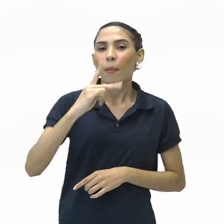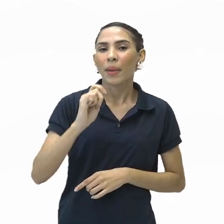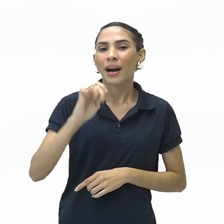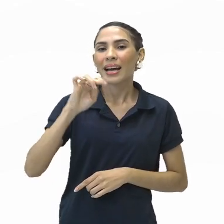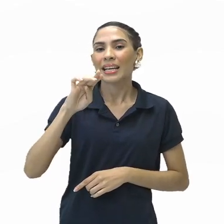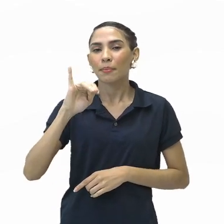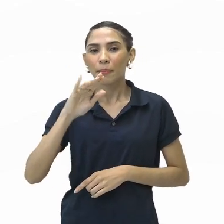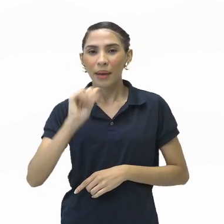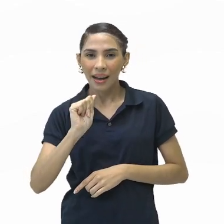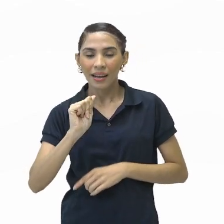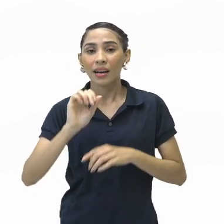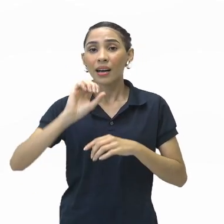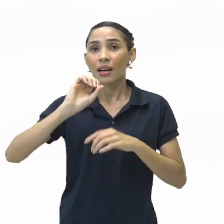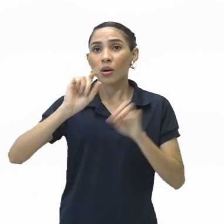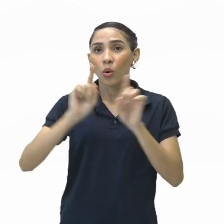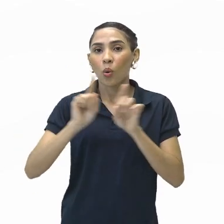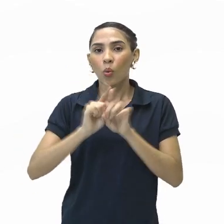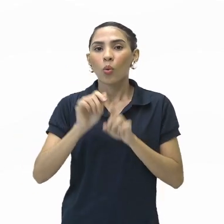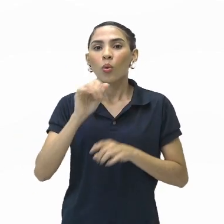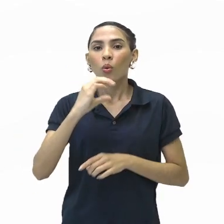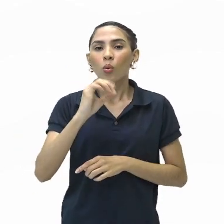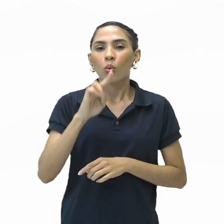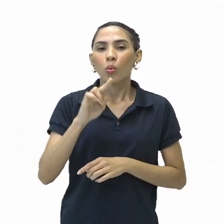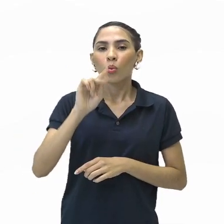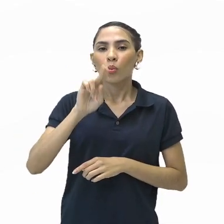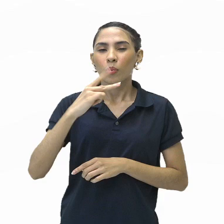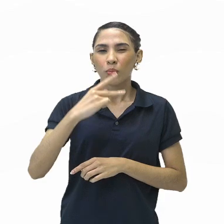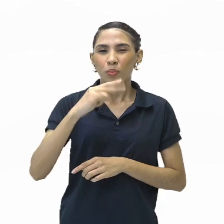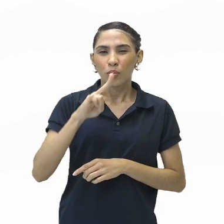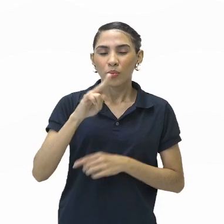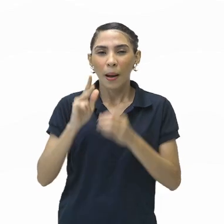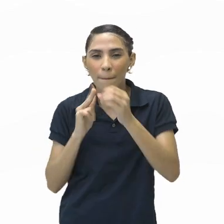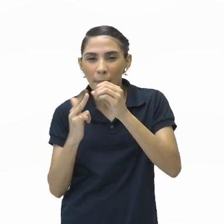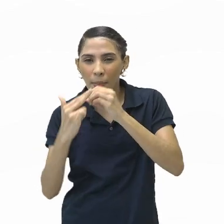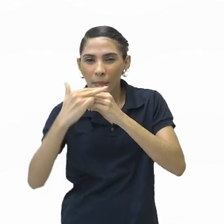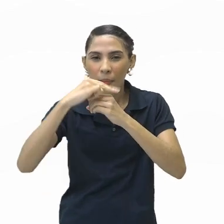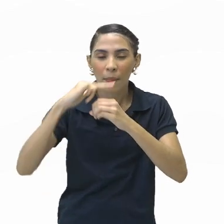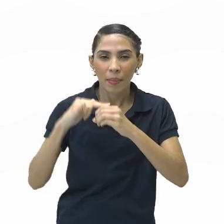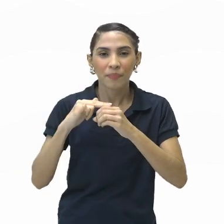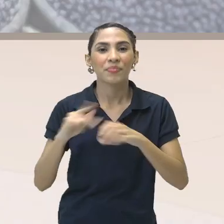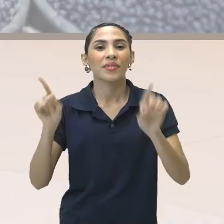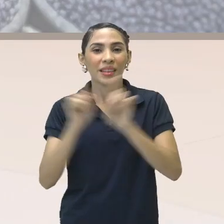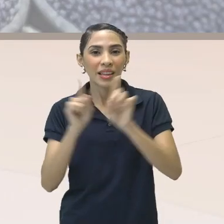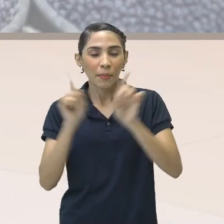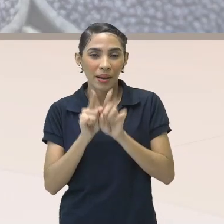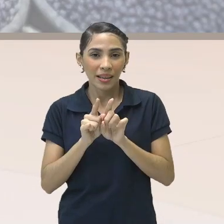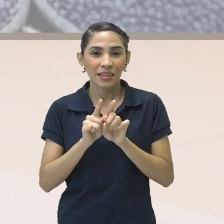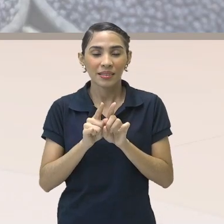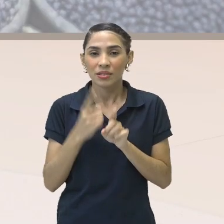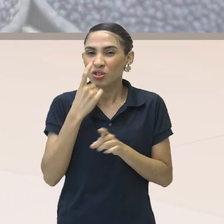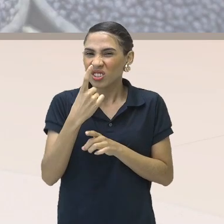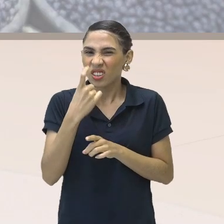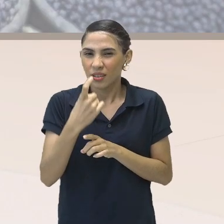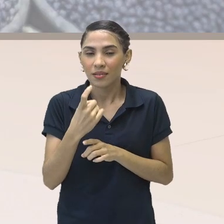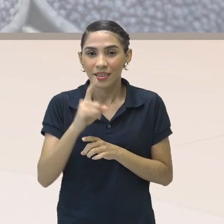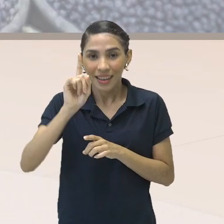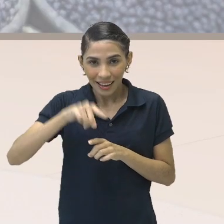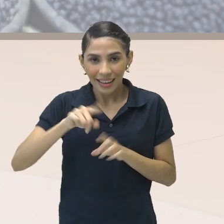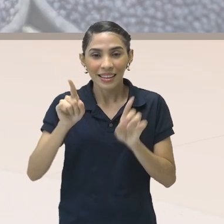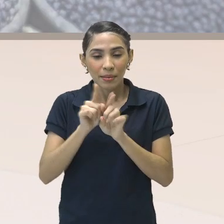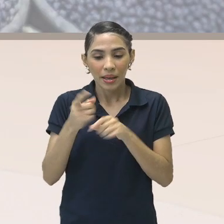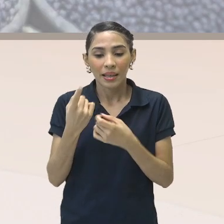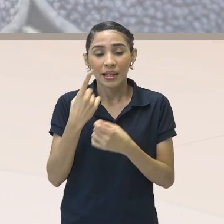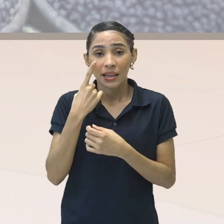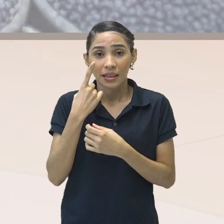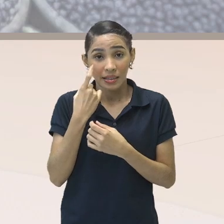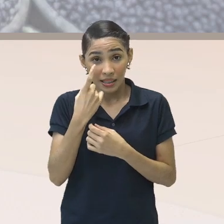coisas como, né, o cupuaçu, né, tudo para gerar ali os aromas. Isso também é reflexo de busca